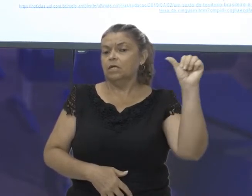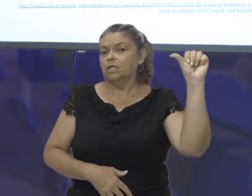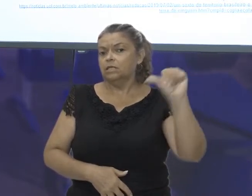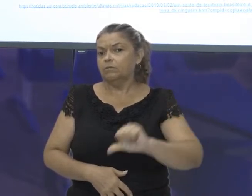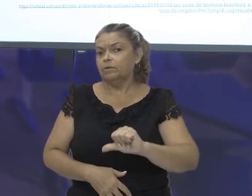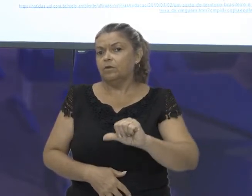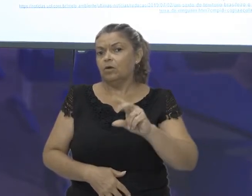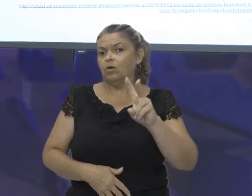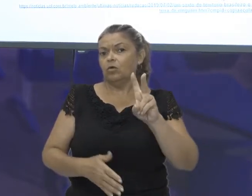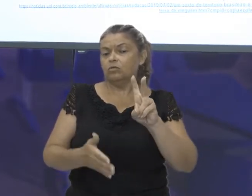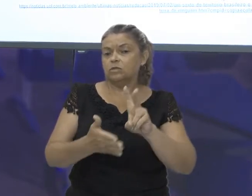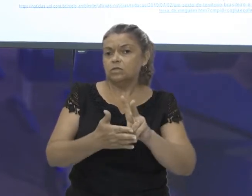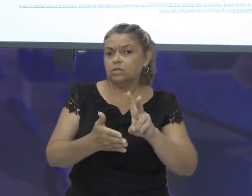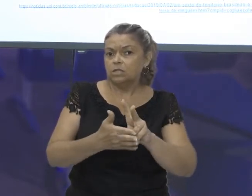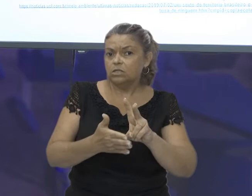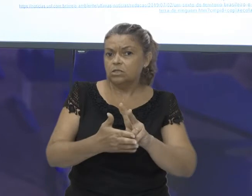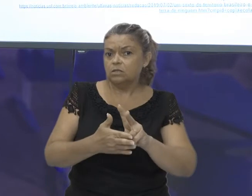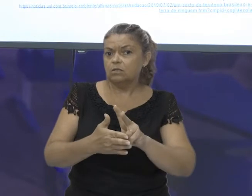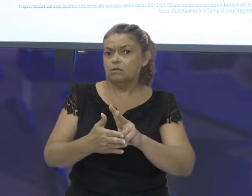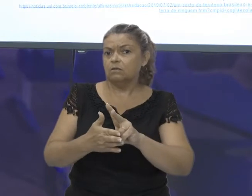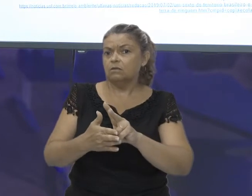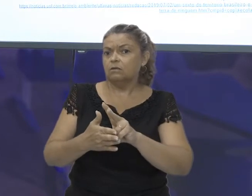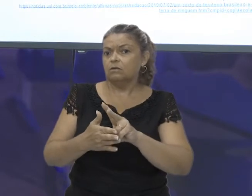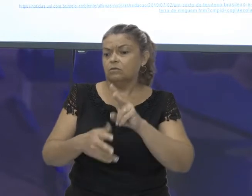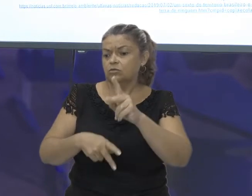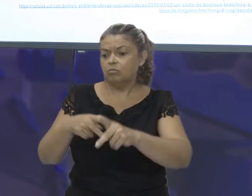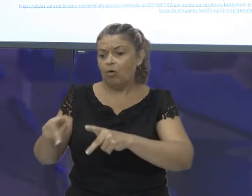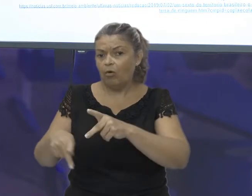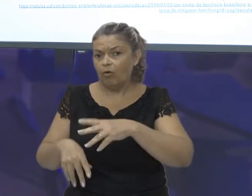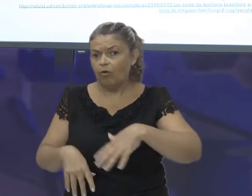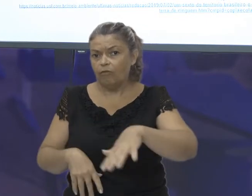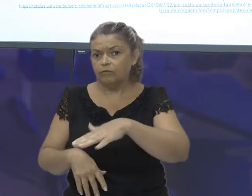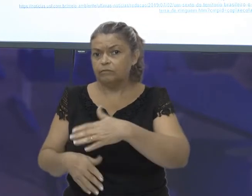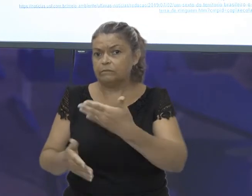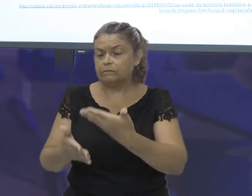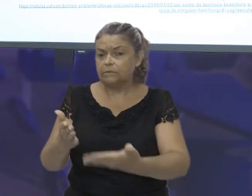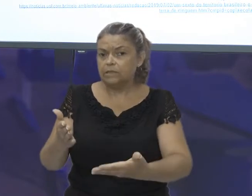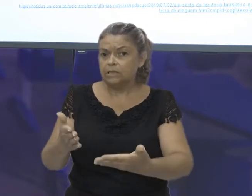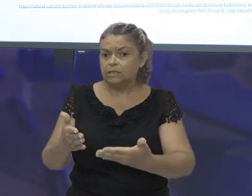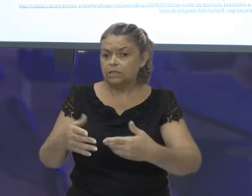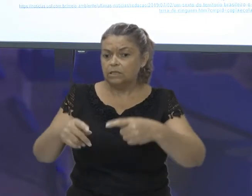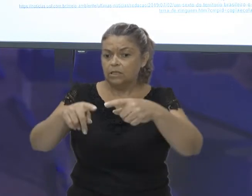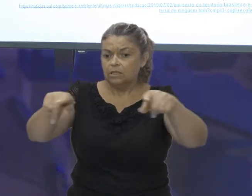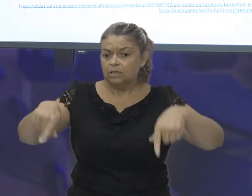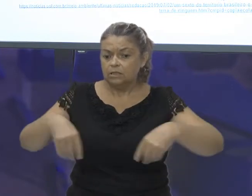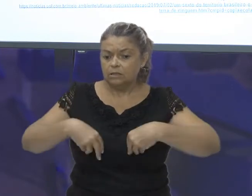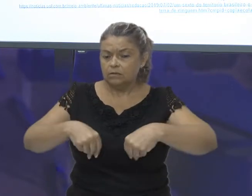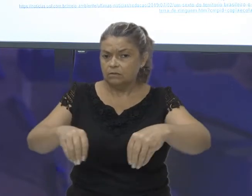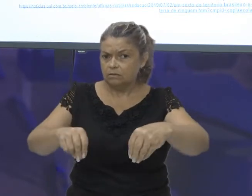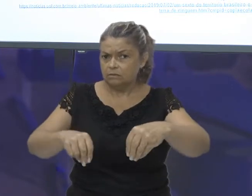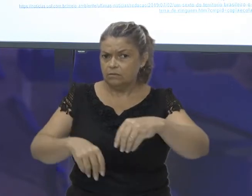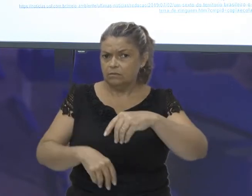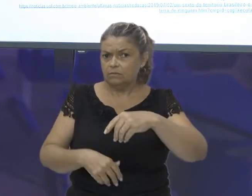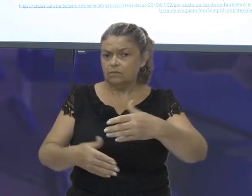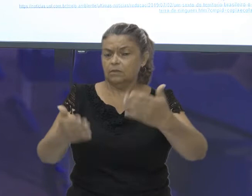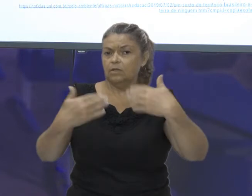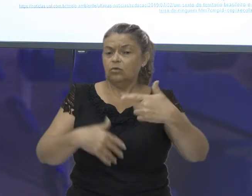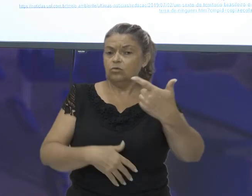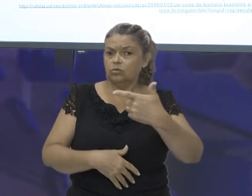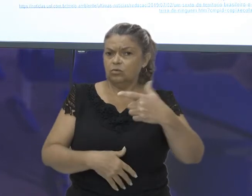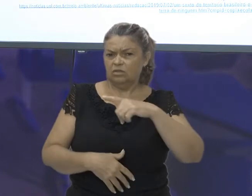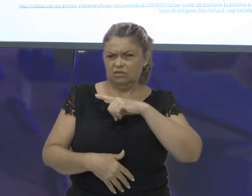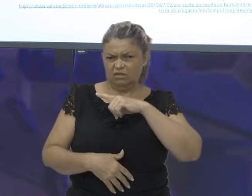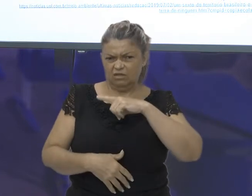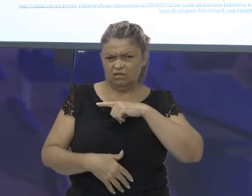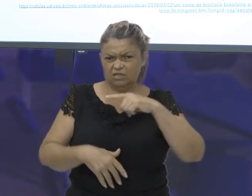estão ameaçados de perder o território? E na notícia 2, existe terra de ninguém? Ou